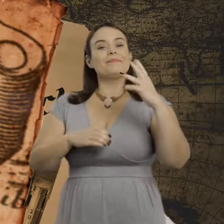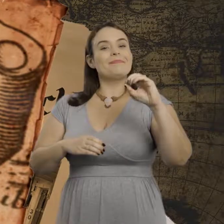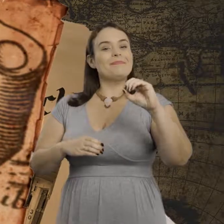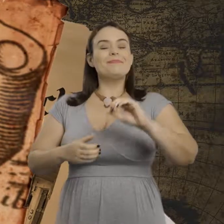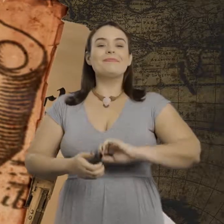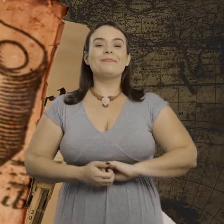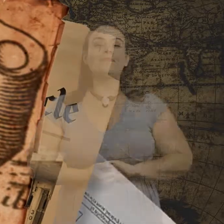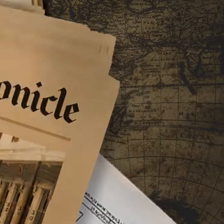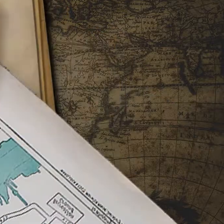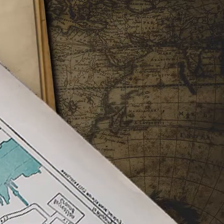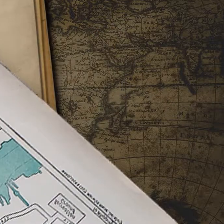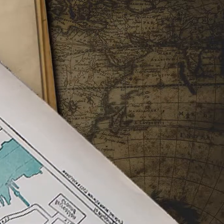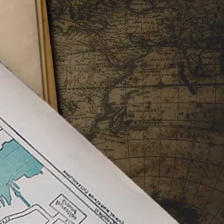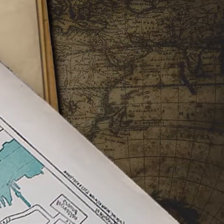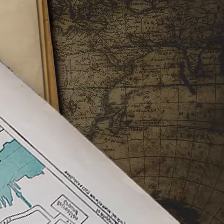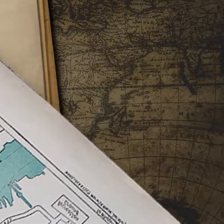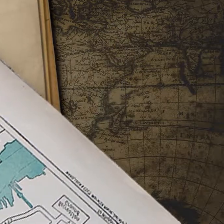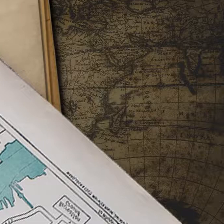Capítulo 30.